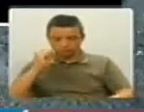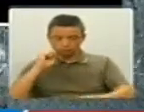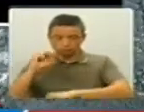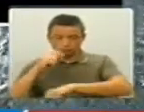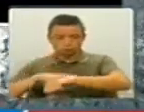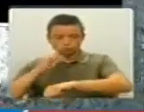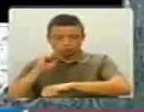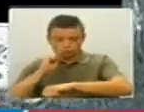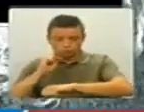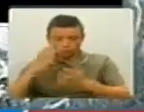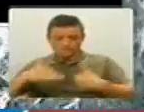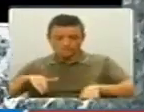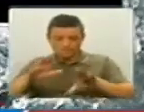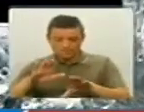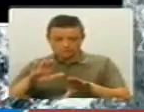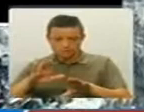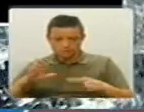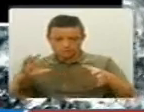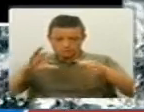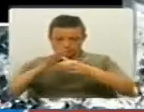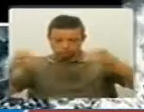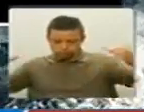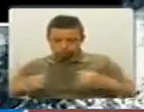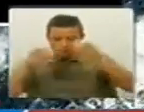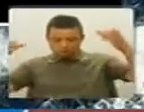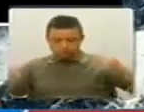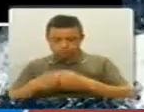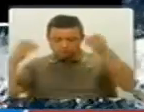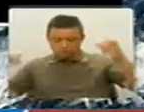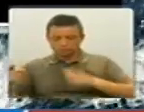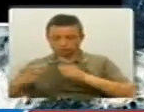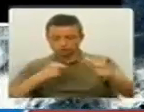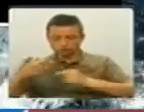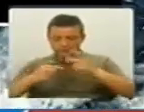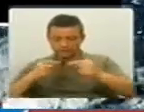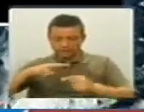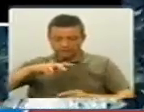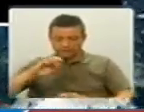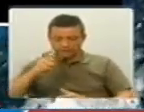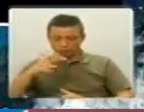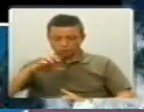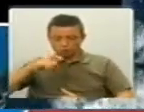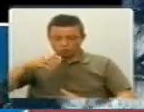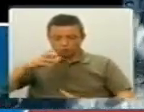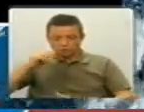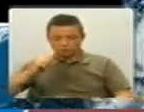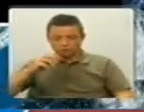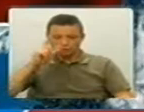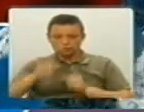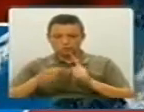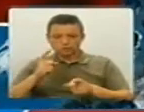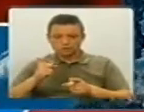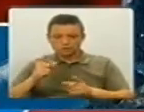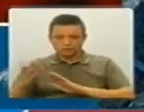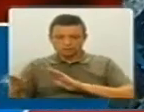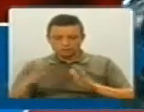que pensa-se que estarão relacionados com o choque, digamos assim, de duas estrelas de neutrões. E podes perguntar tu o que é que corresponde mais